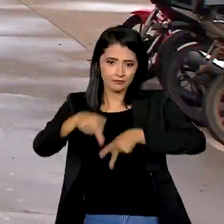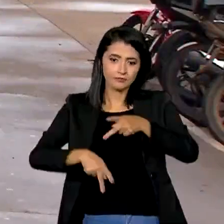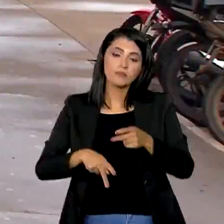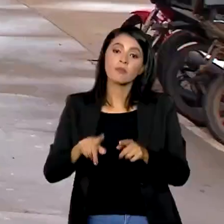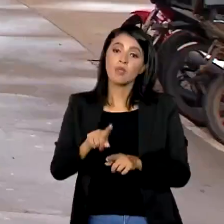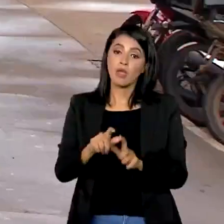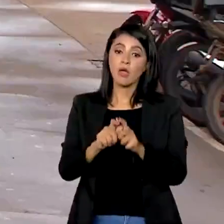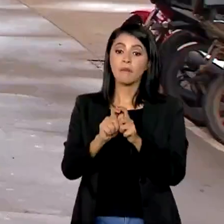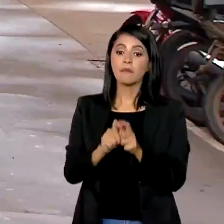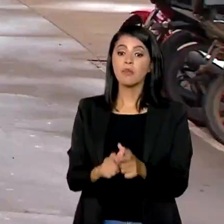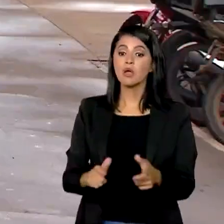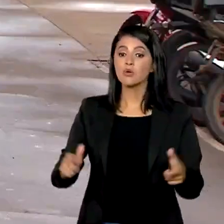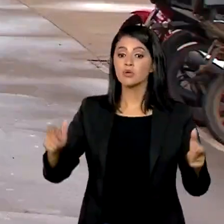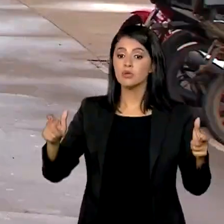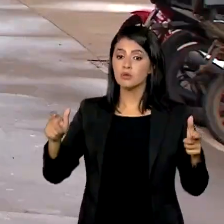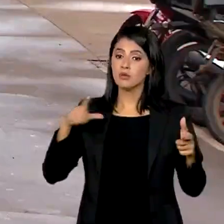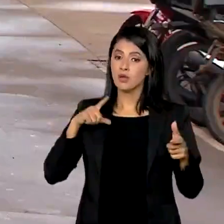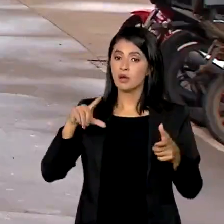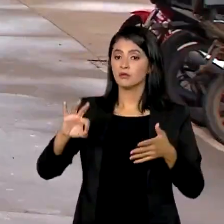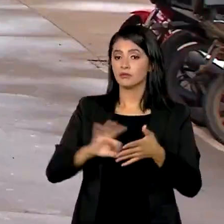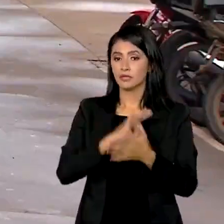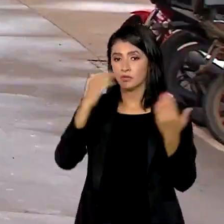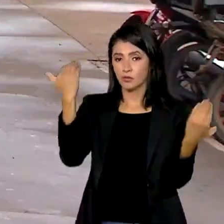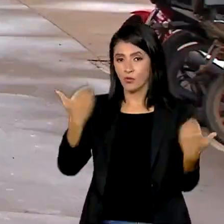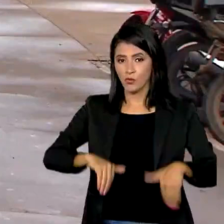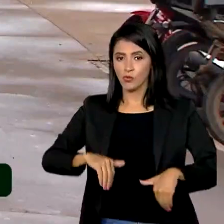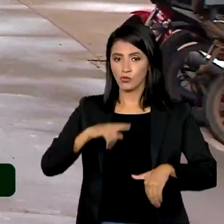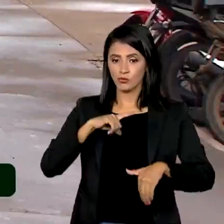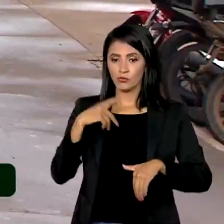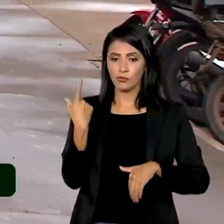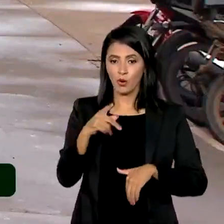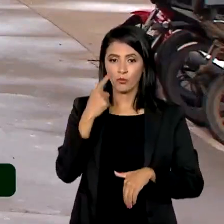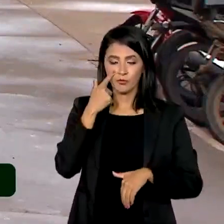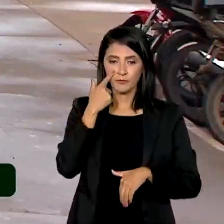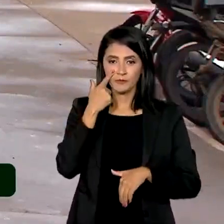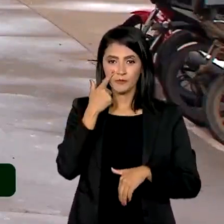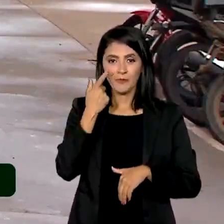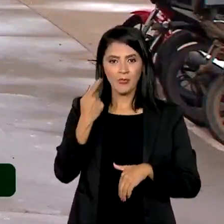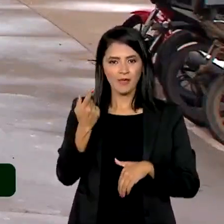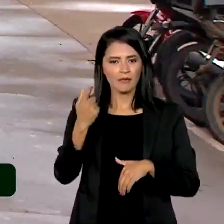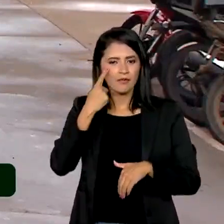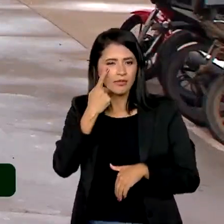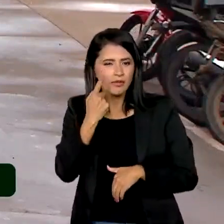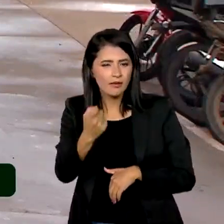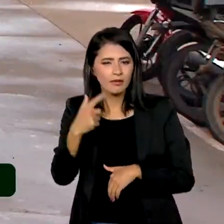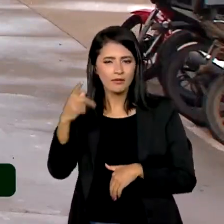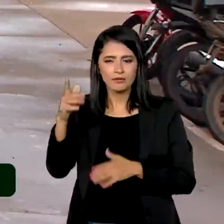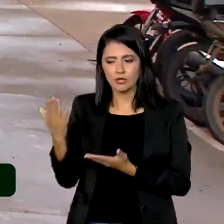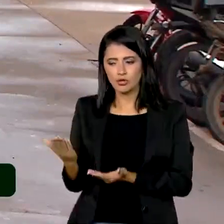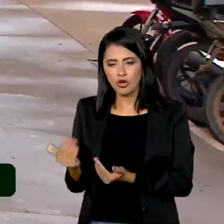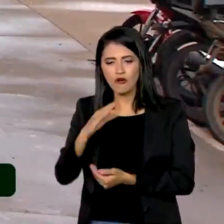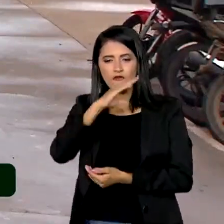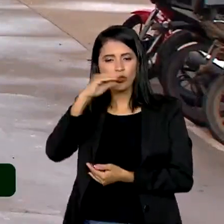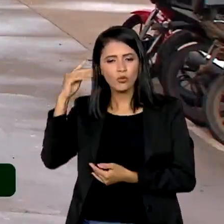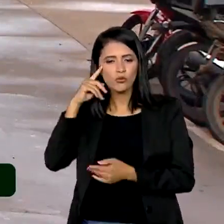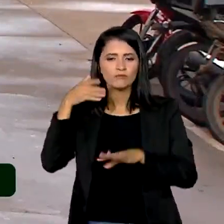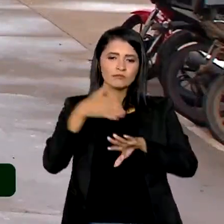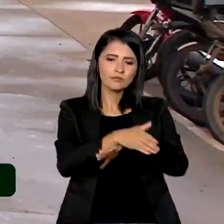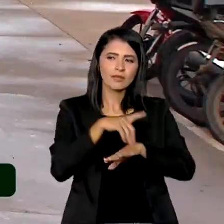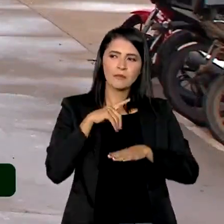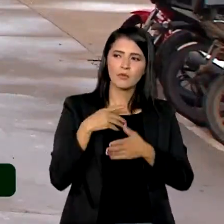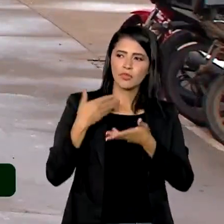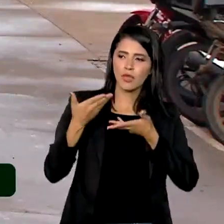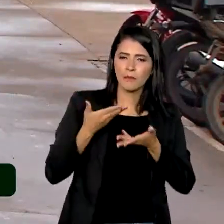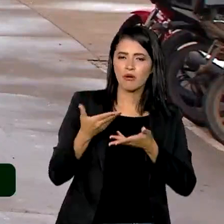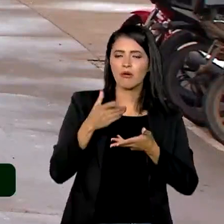são a maioria dos inscritos no concurso público unificado. E esse interesse dos jovens adultos de entrar para o Serviço